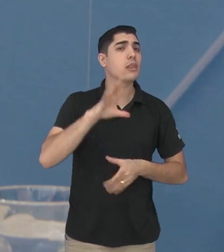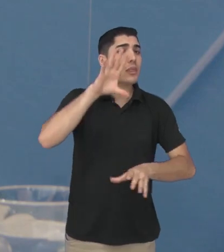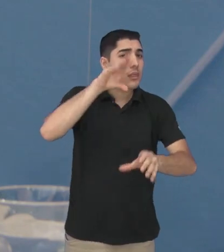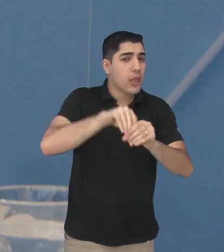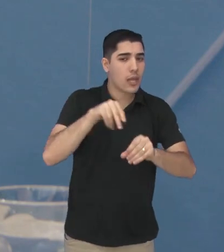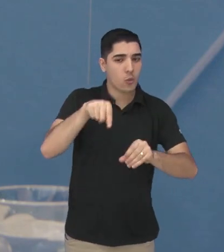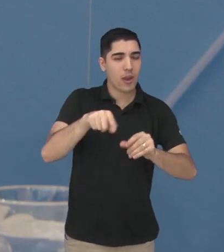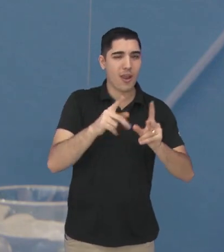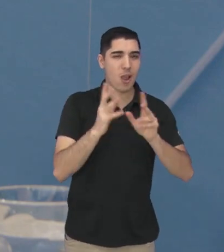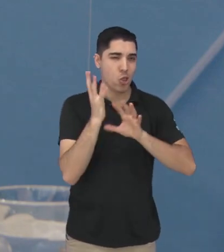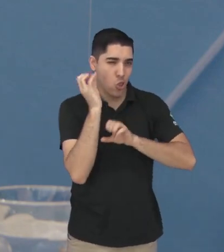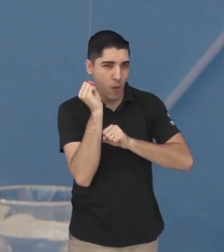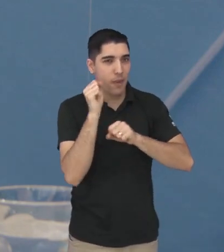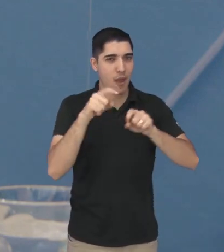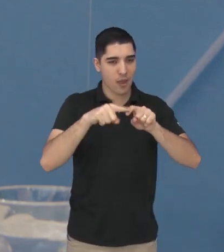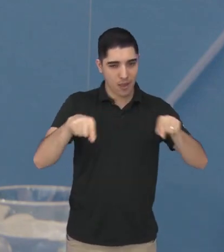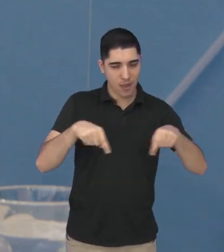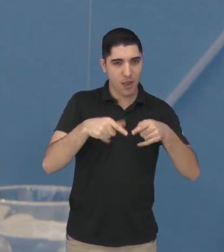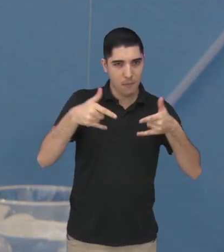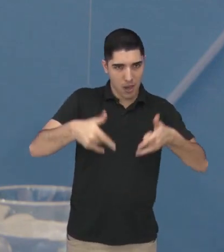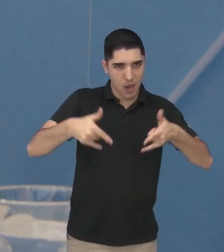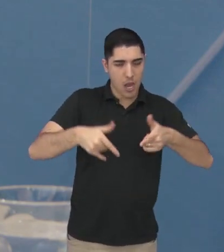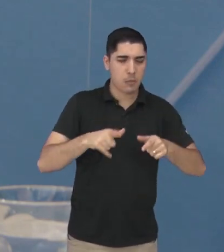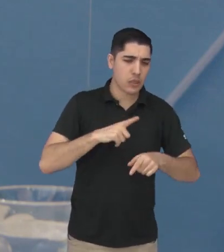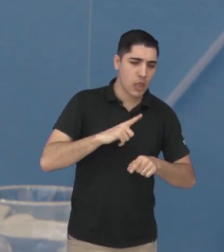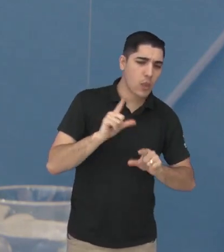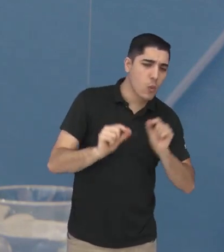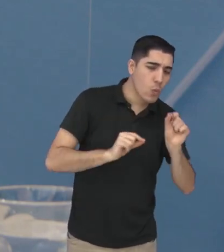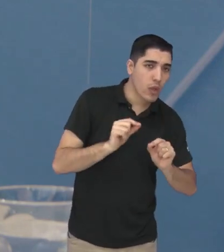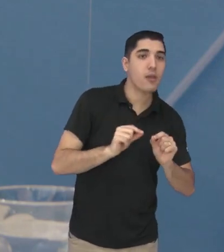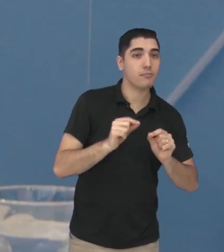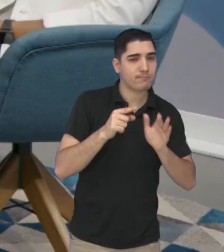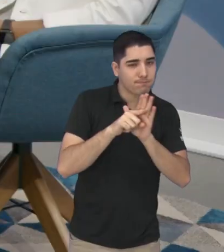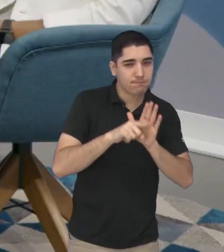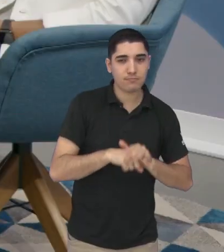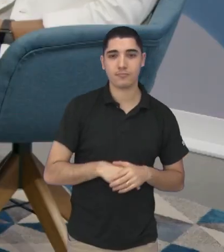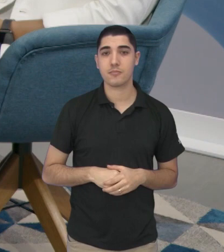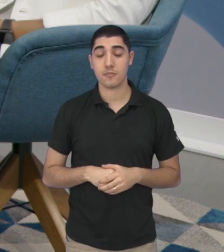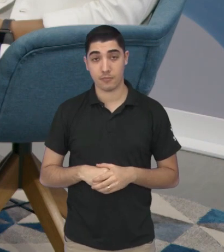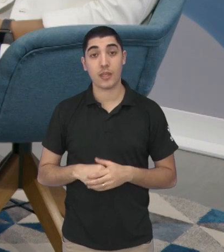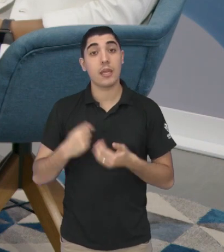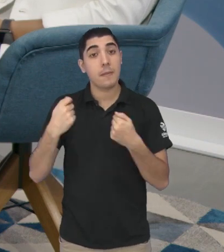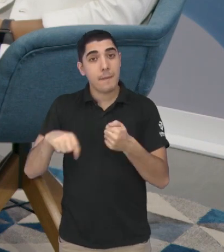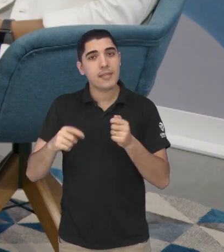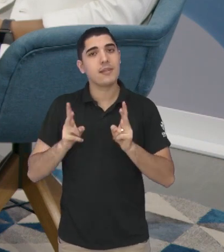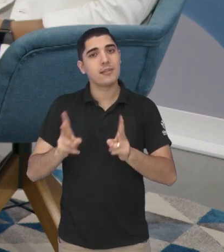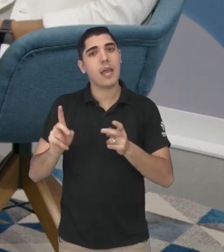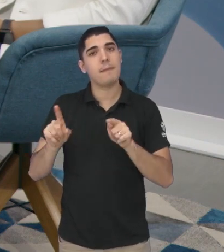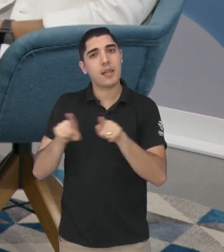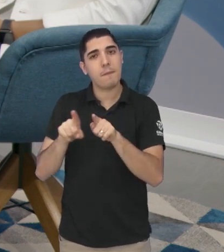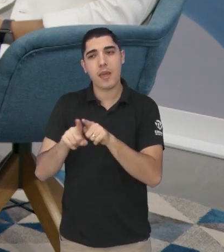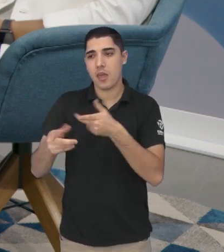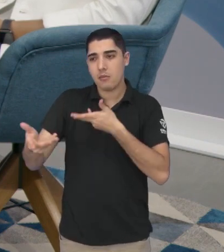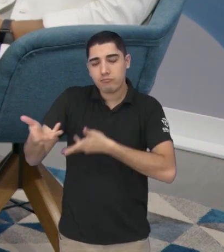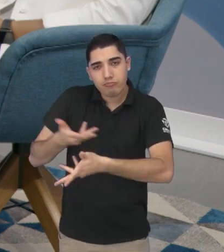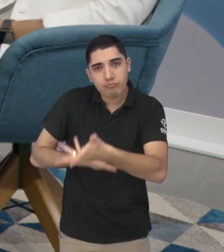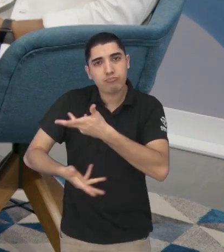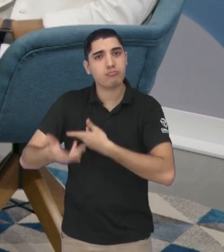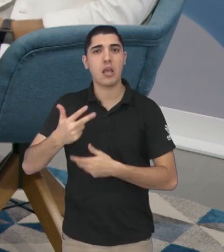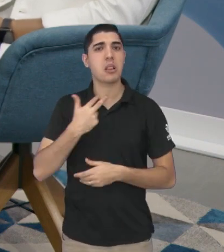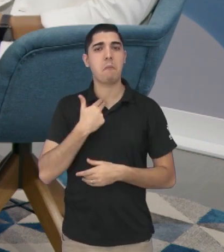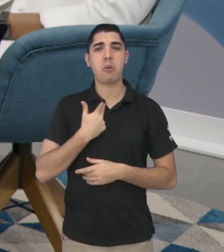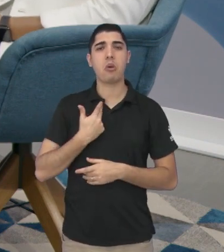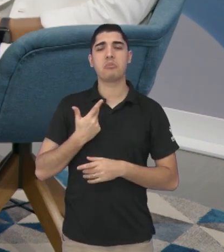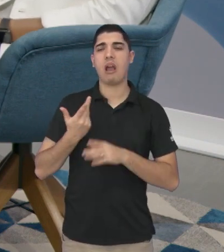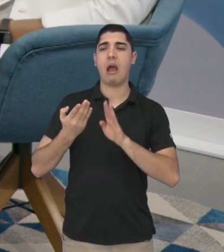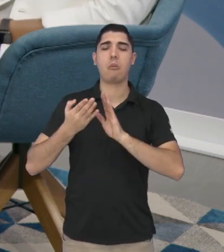do quarto deles, o que existe dentro da vida deles, para a gente poder entender o que está acontecendo. E construir essa relação também, né, não invasiva,